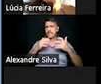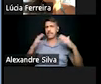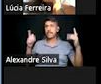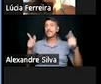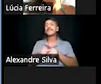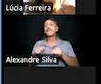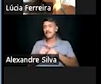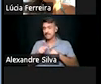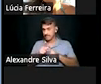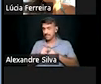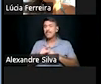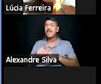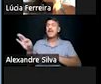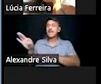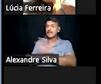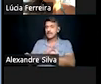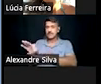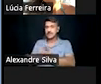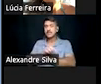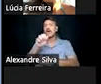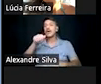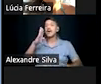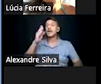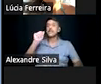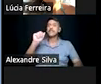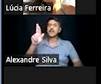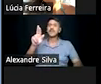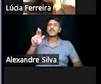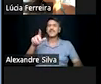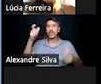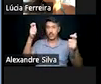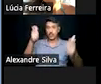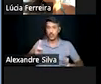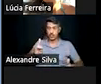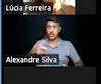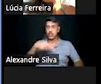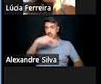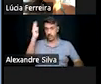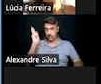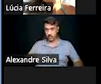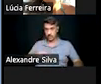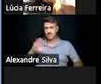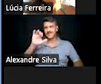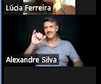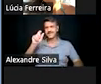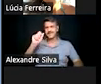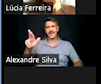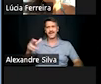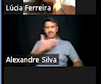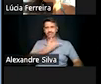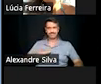arquitetura. Esse é o grande salão de âmbar dos czares na Rússia. Pode ser utilizada